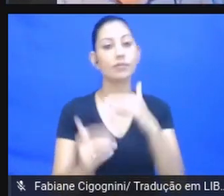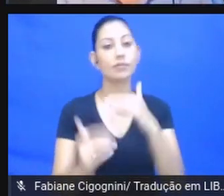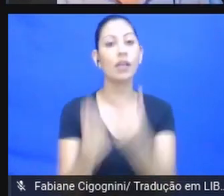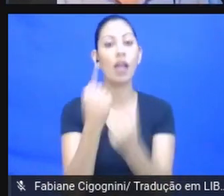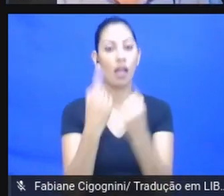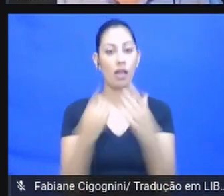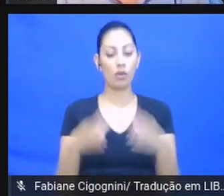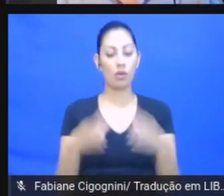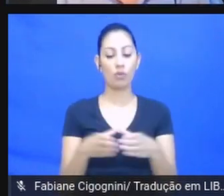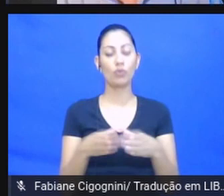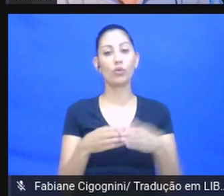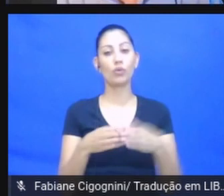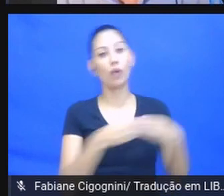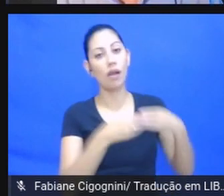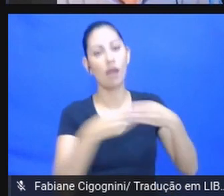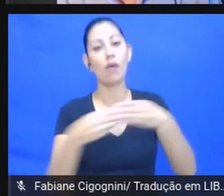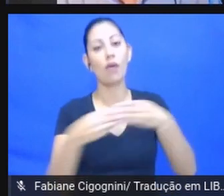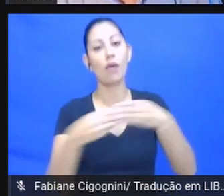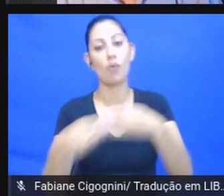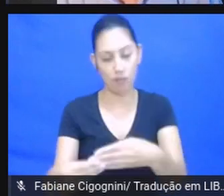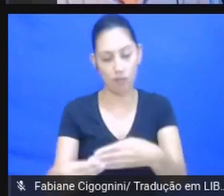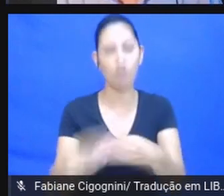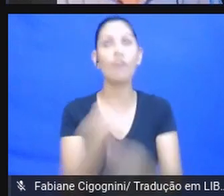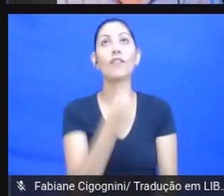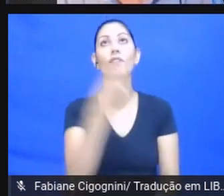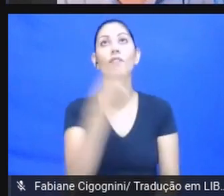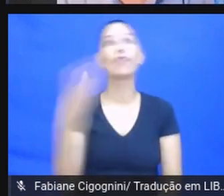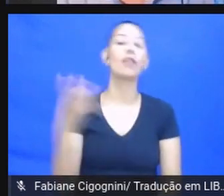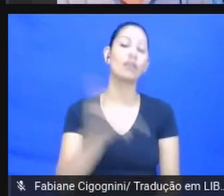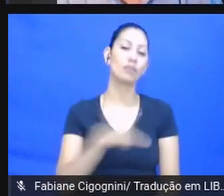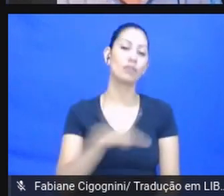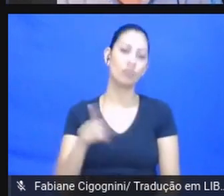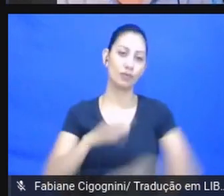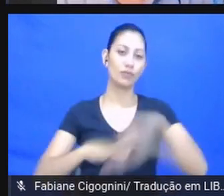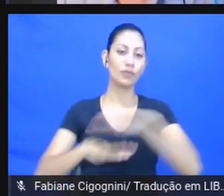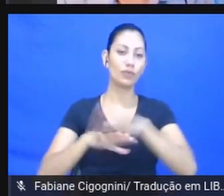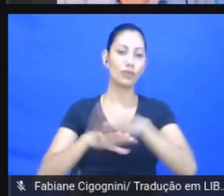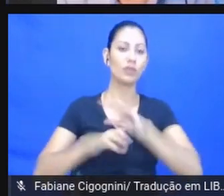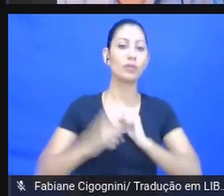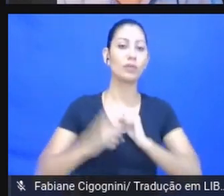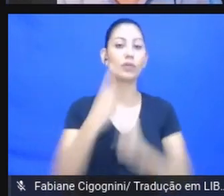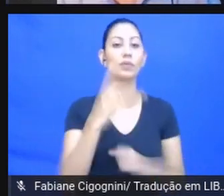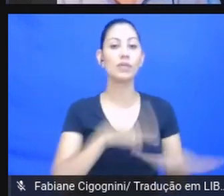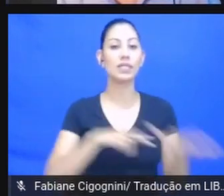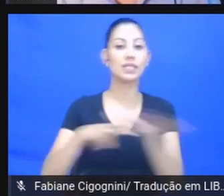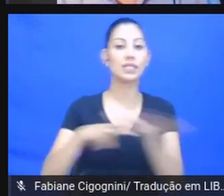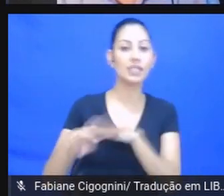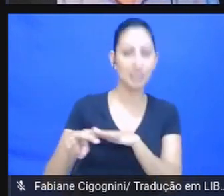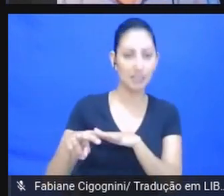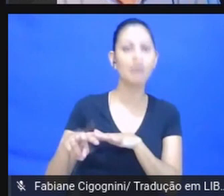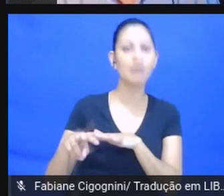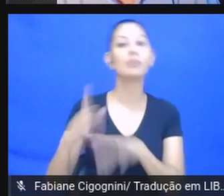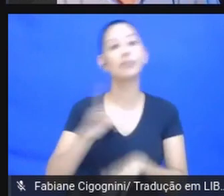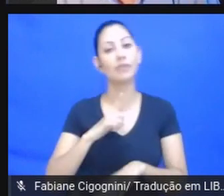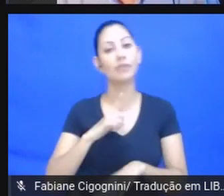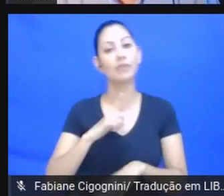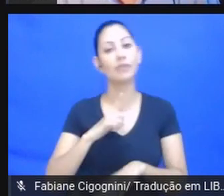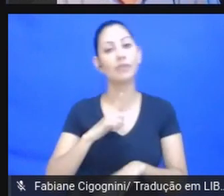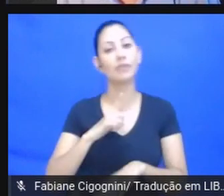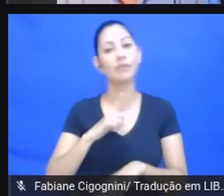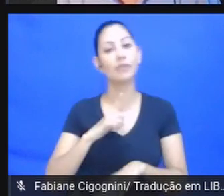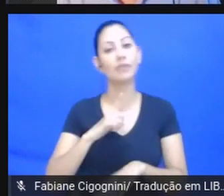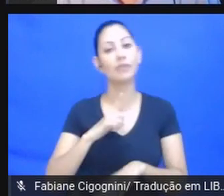acompanhei, prepararam milhares de professores em uma semana, 10 dias, 15 dias, para que